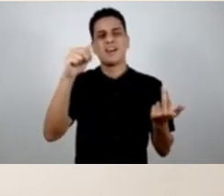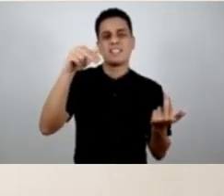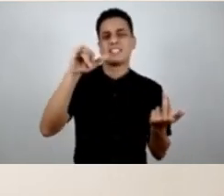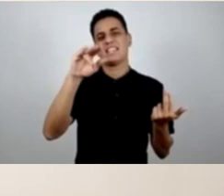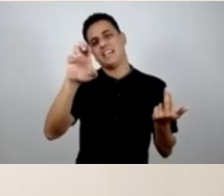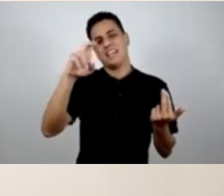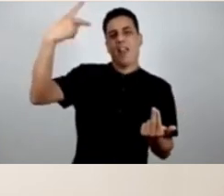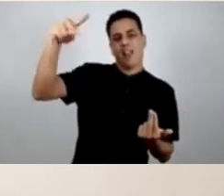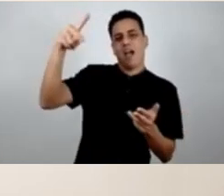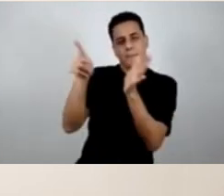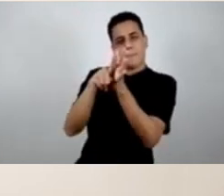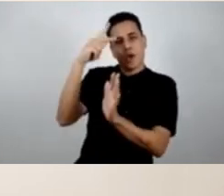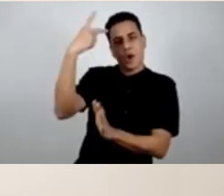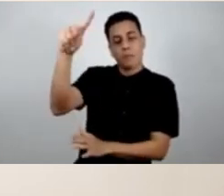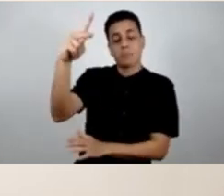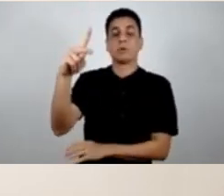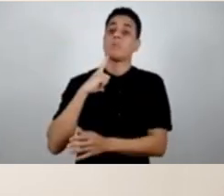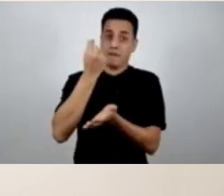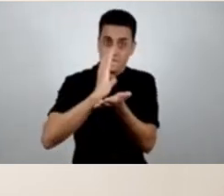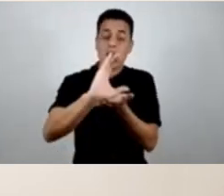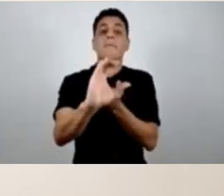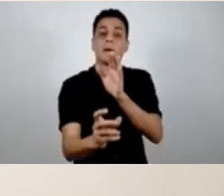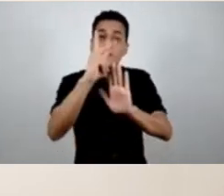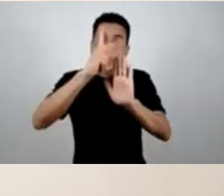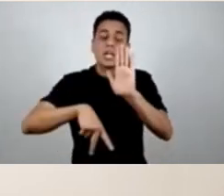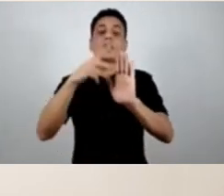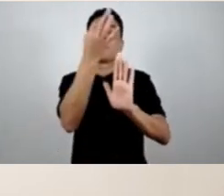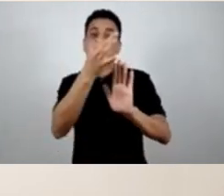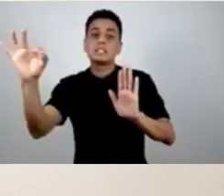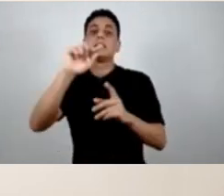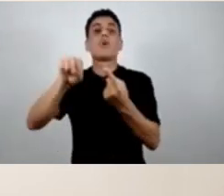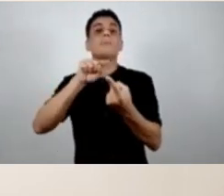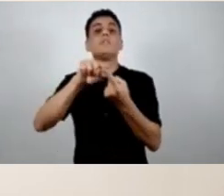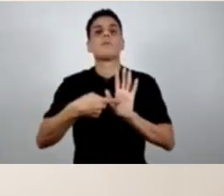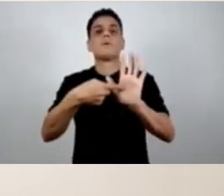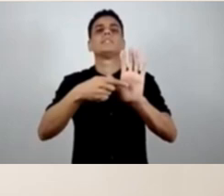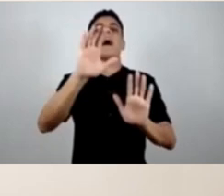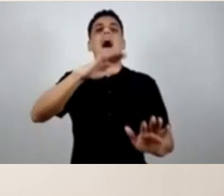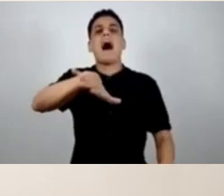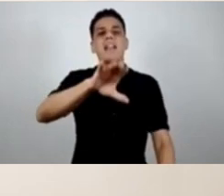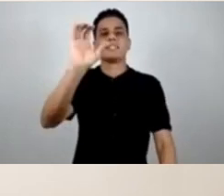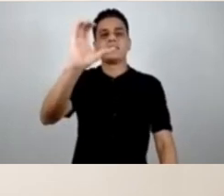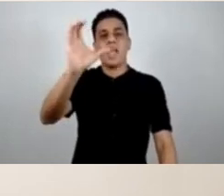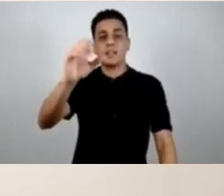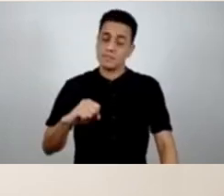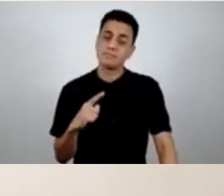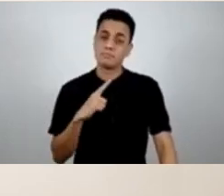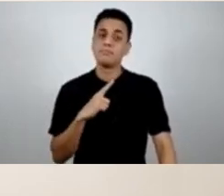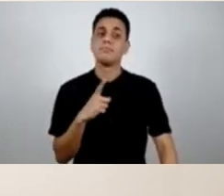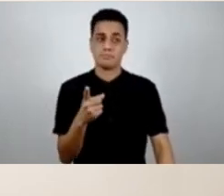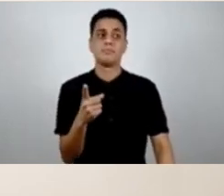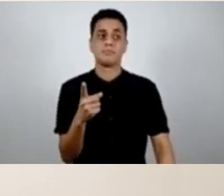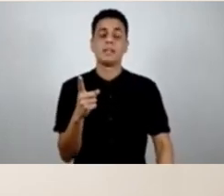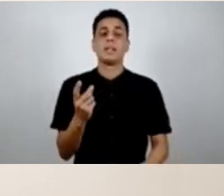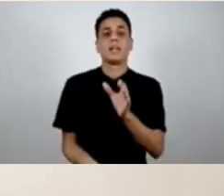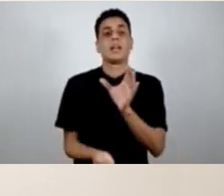nossa Ancine aqui no Brasil, ele tem subsídios para projetos franceses que falem sobre ciência. Né? Então, assim, ciência. Então, eles fazem os programas